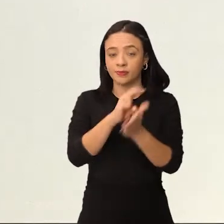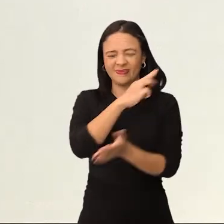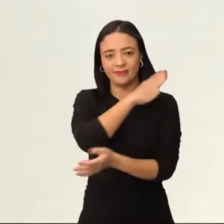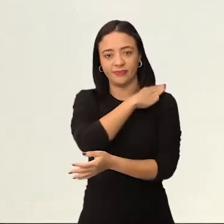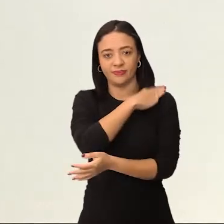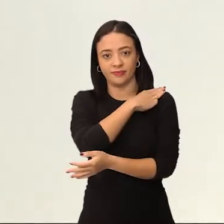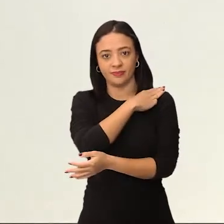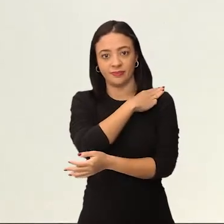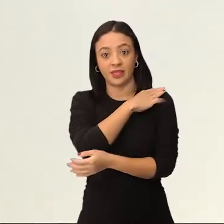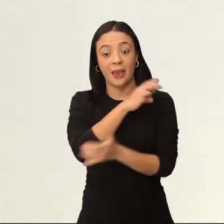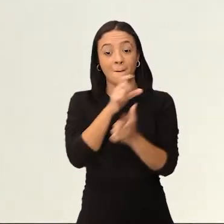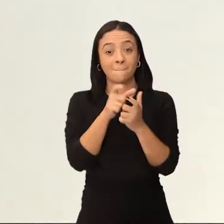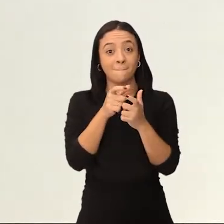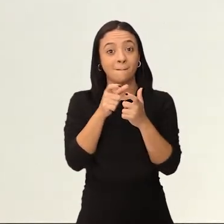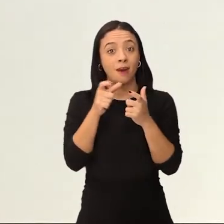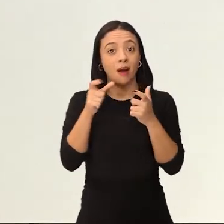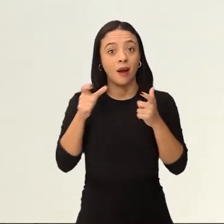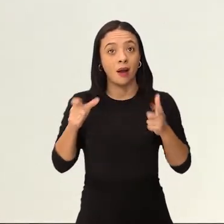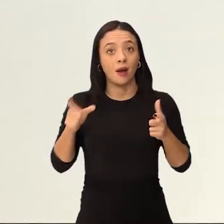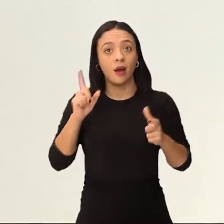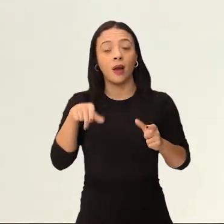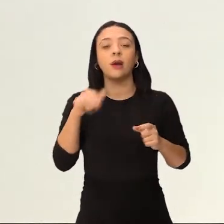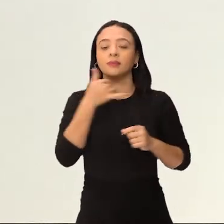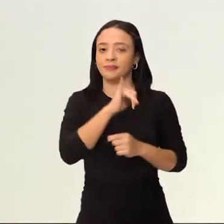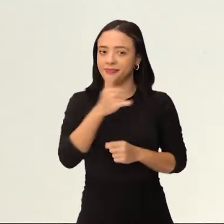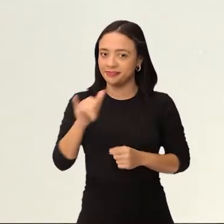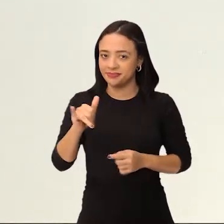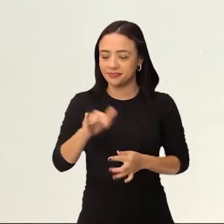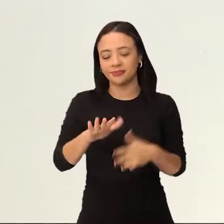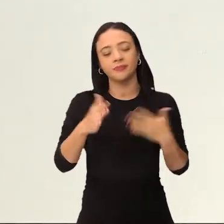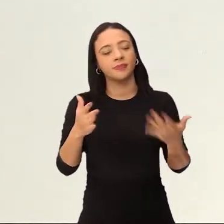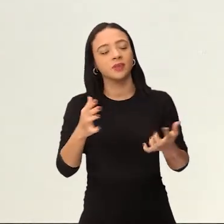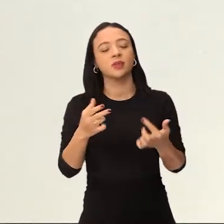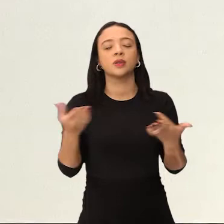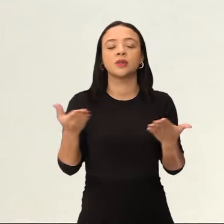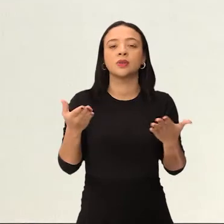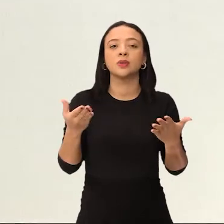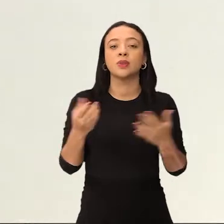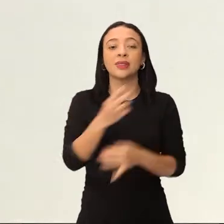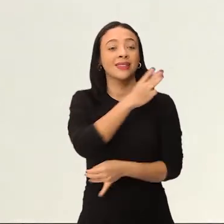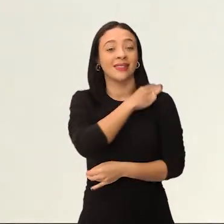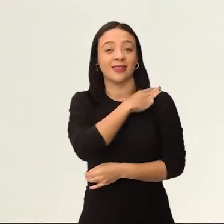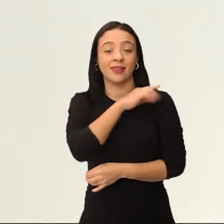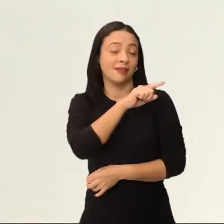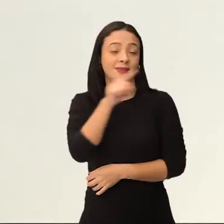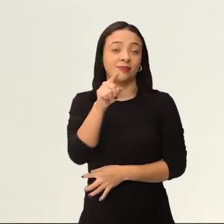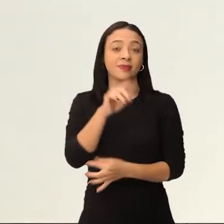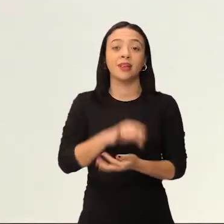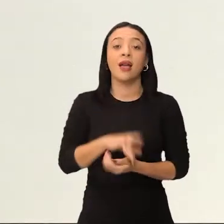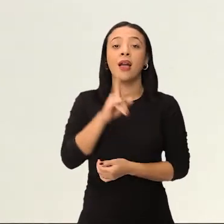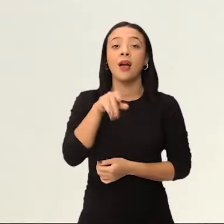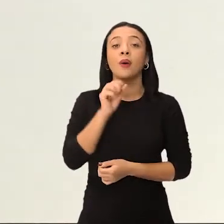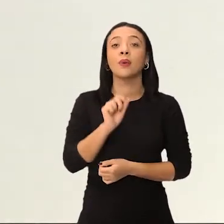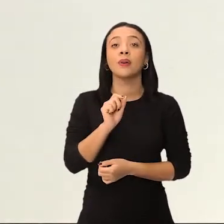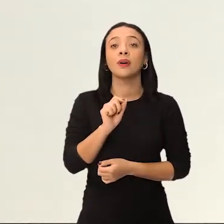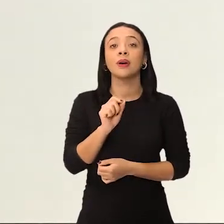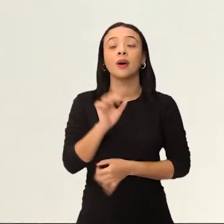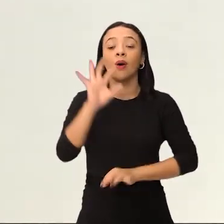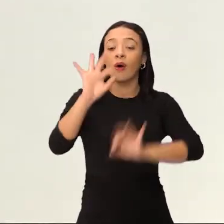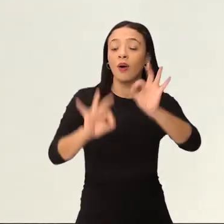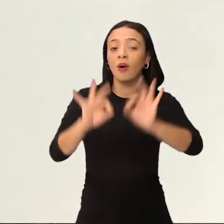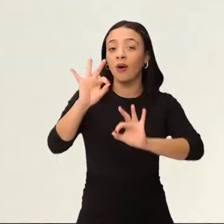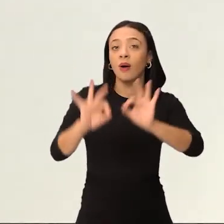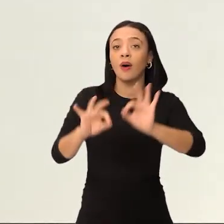que na sua maior parte é eletricidade então basicamente o terceiro ano é uma série